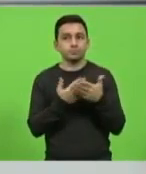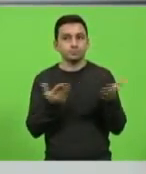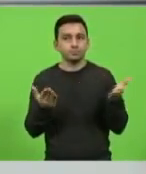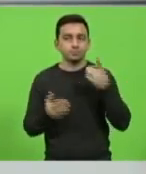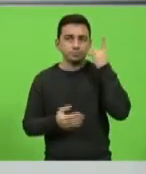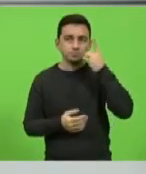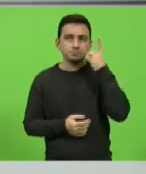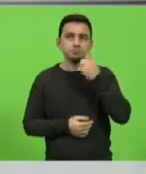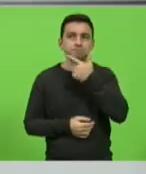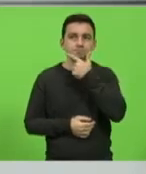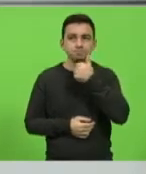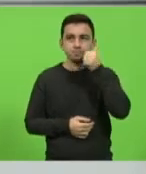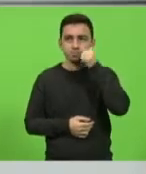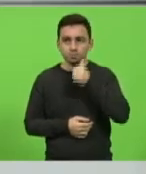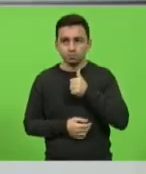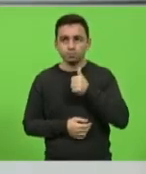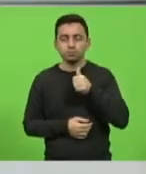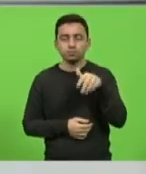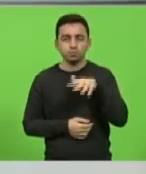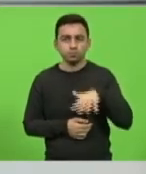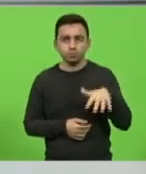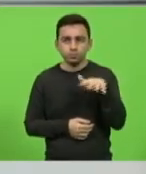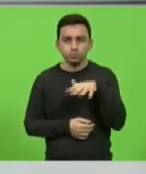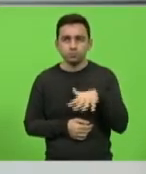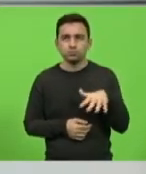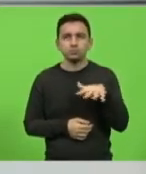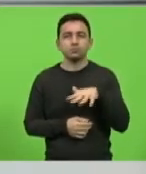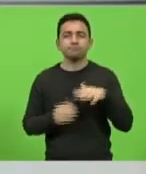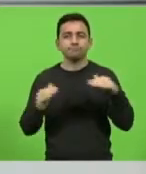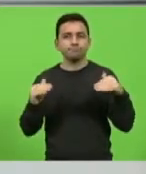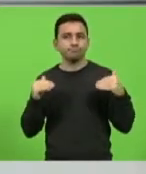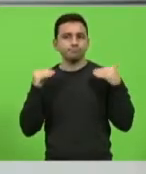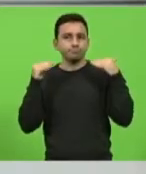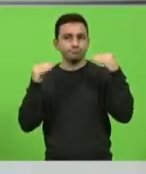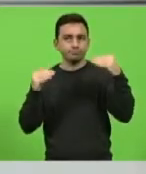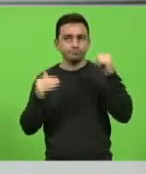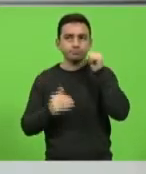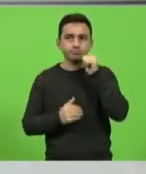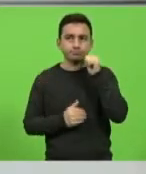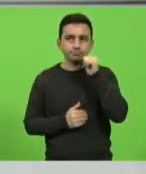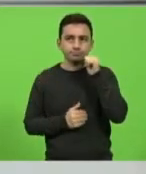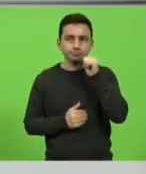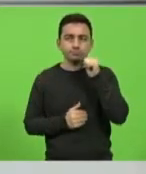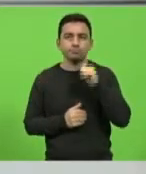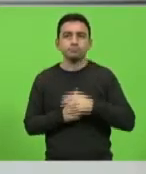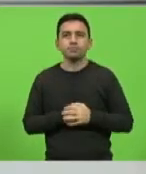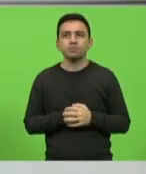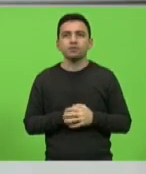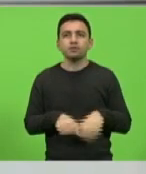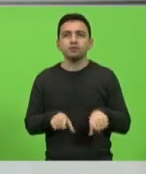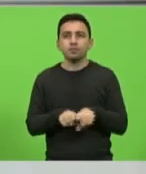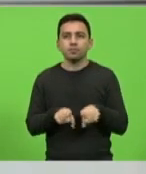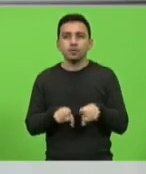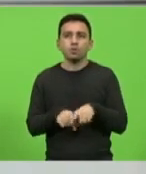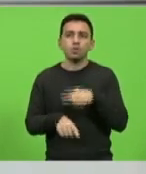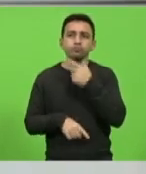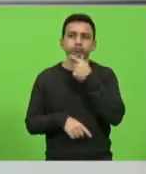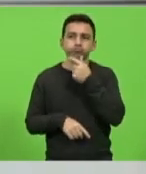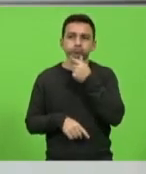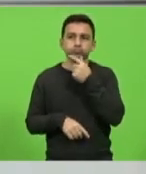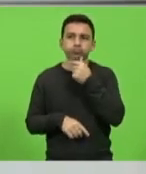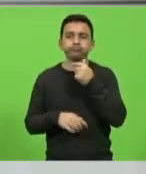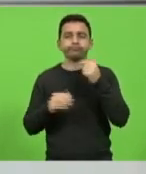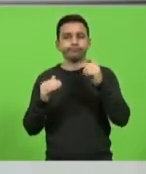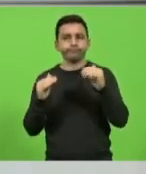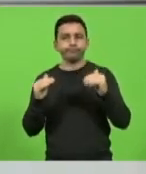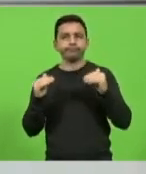deputados, excelentíssima senhora desembargadora e os excelentíssimos senhores desembargadores que